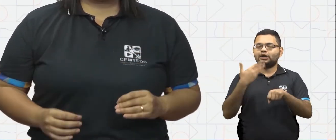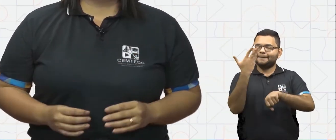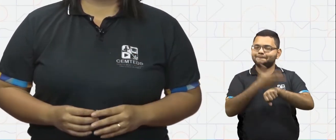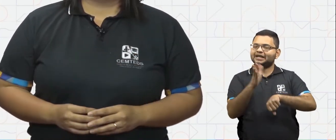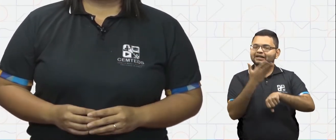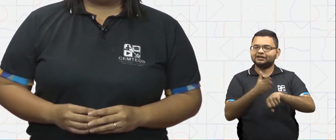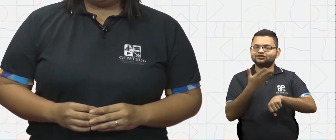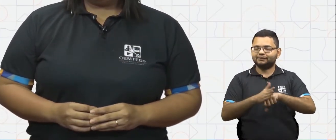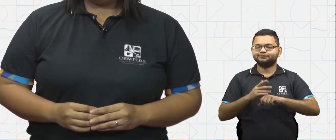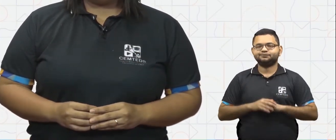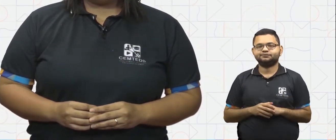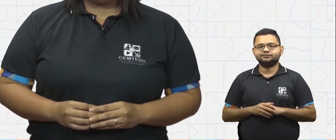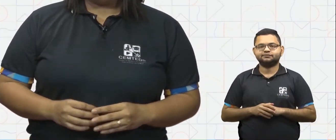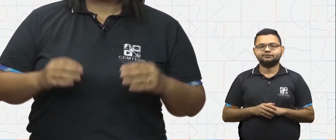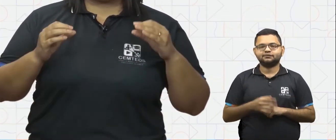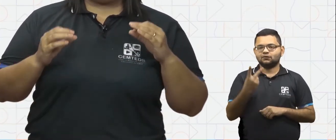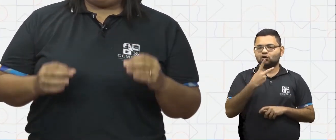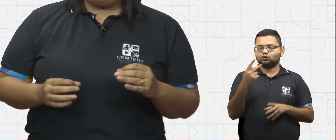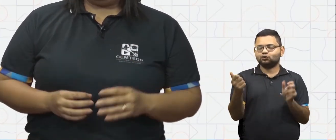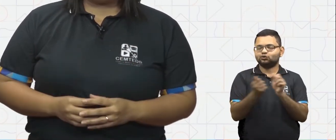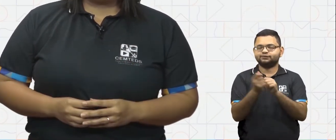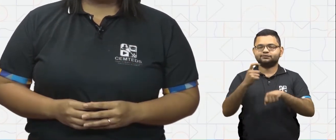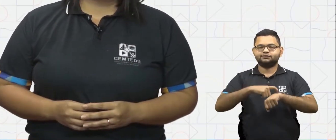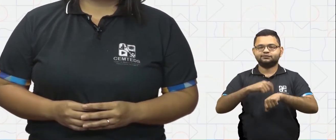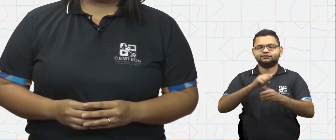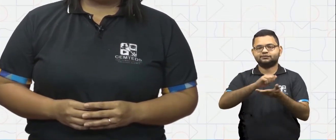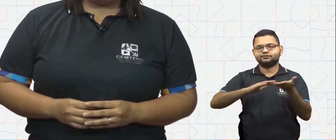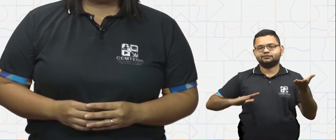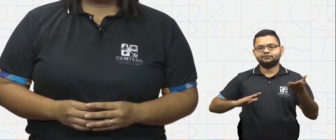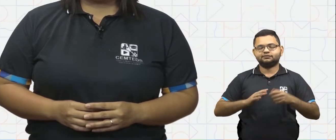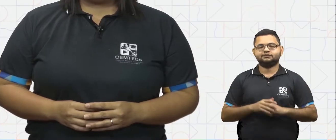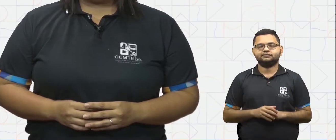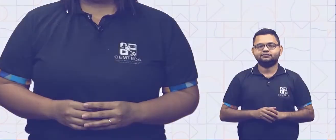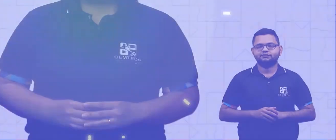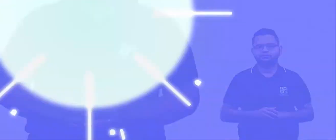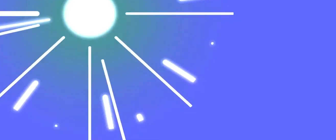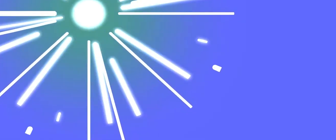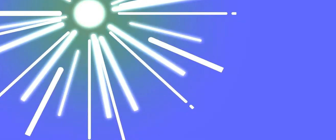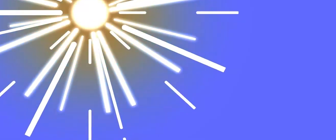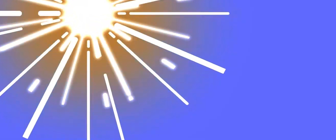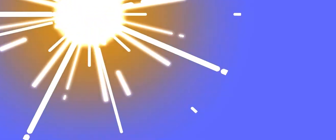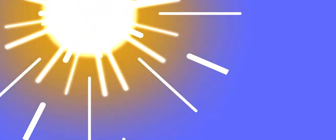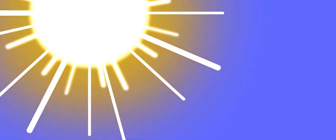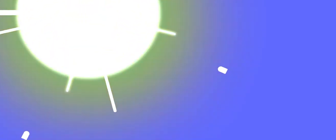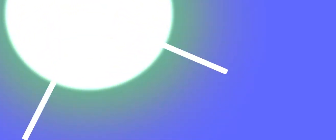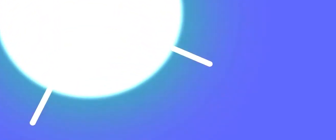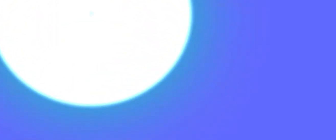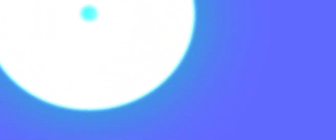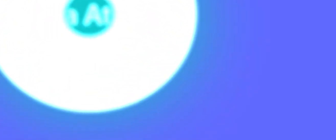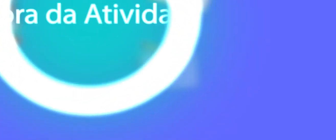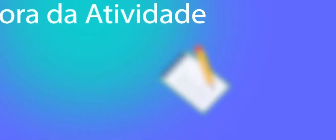o que aprendemos na aula de hoje? Acompanhe comigo a hora da atividade.